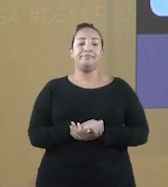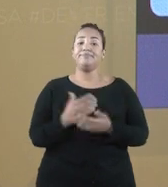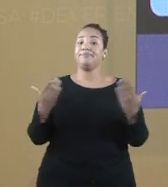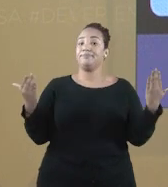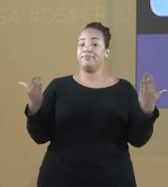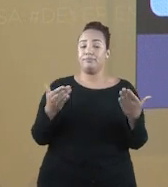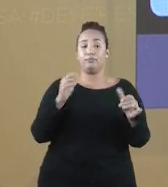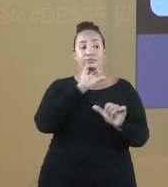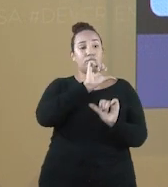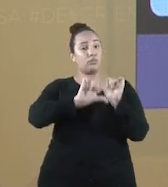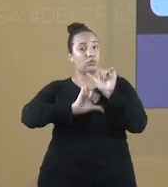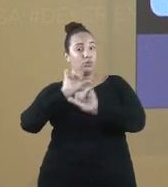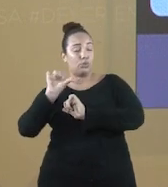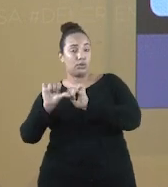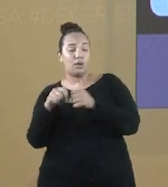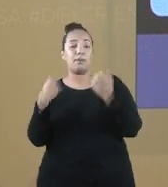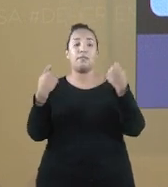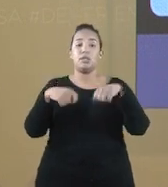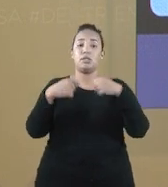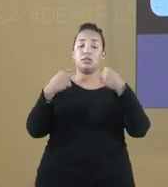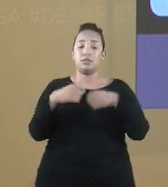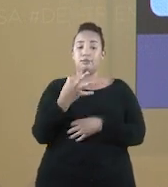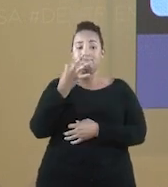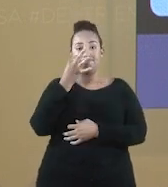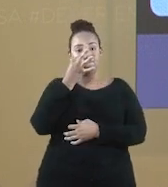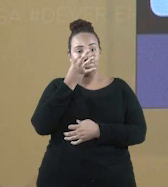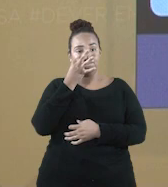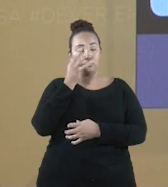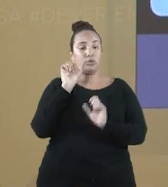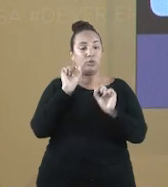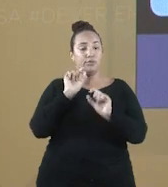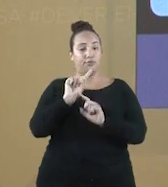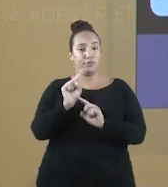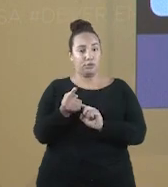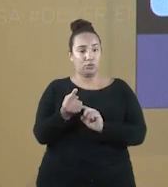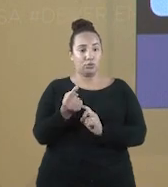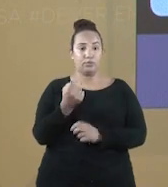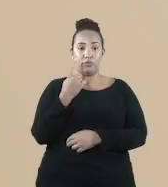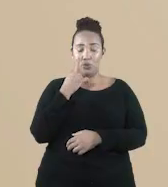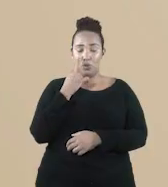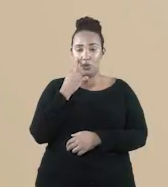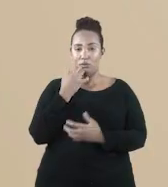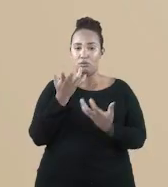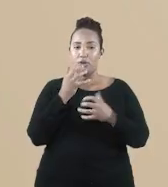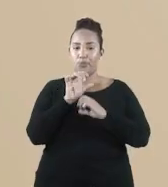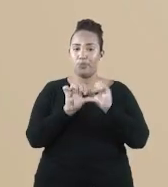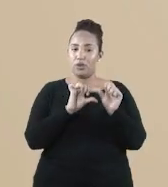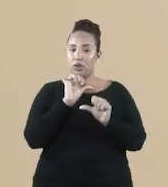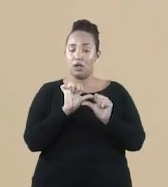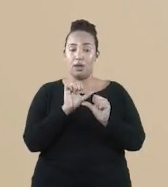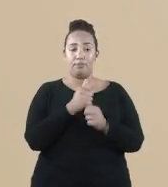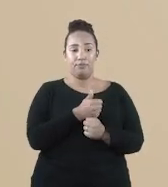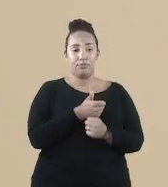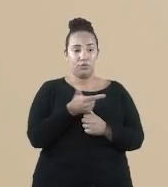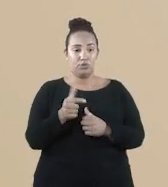para transformar uma unidade em outra, precisamos prestar atenção na vírgula. Por exemplo, queremos